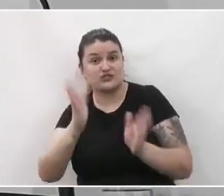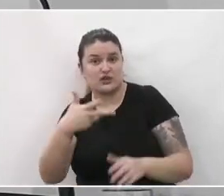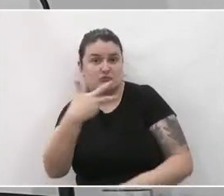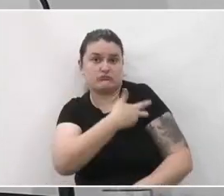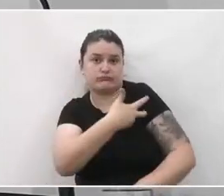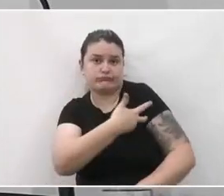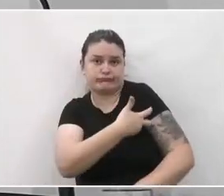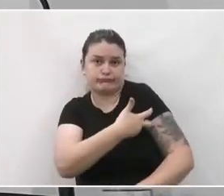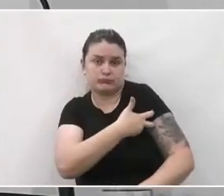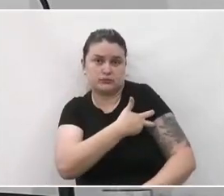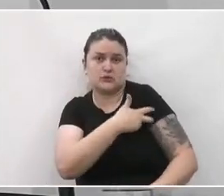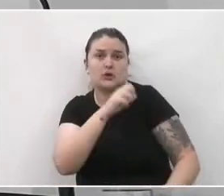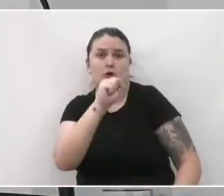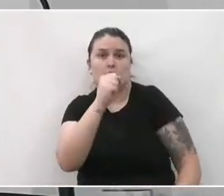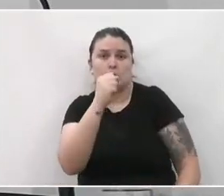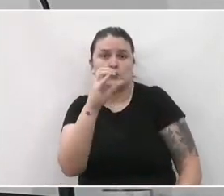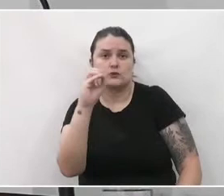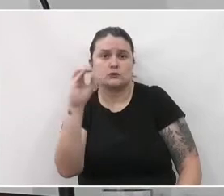aplicada,